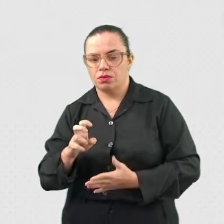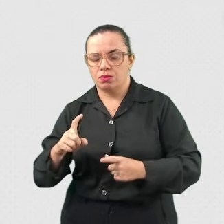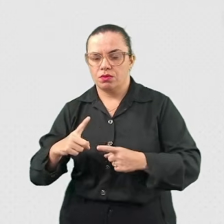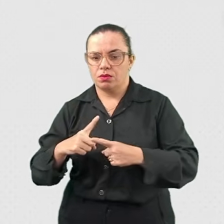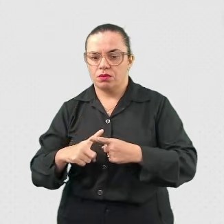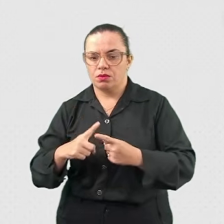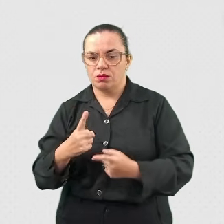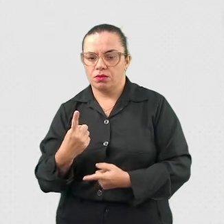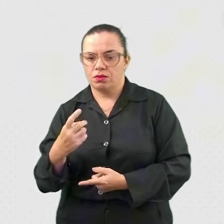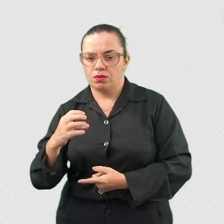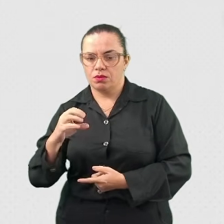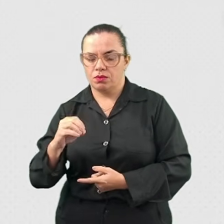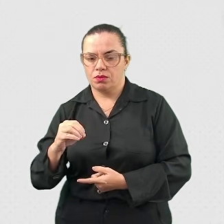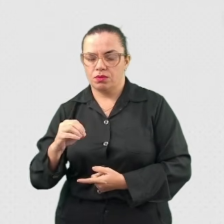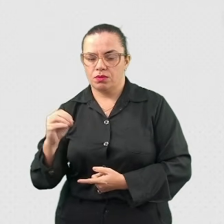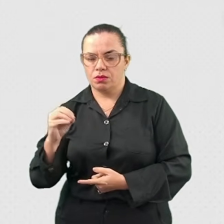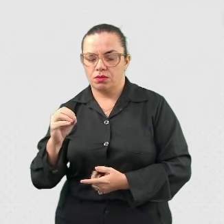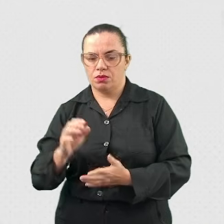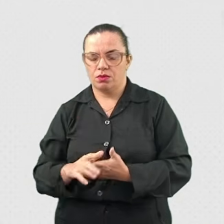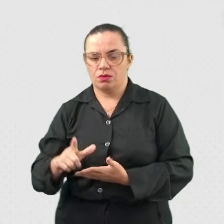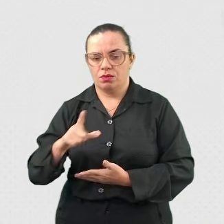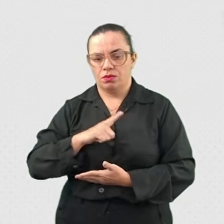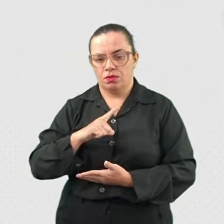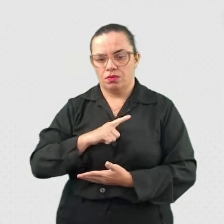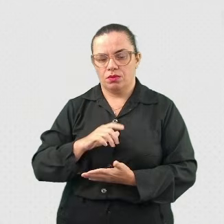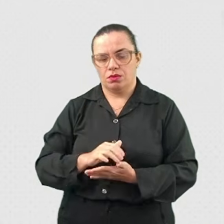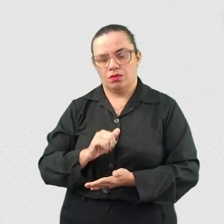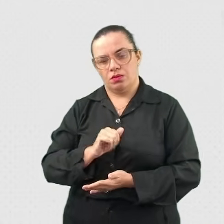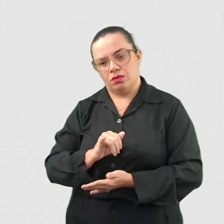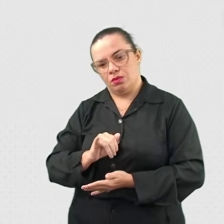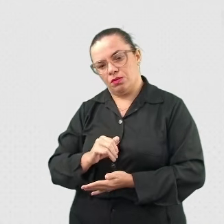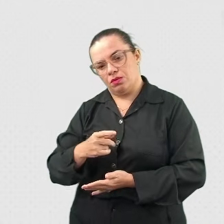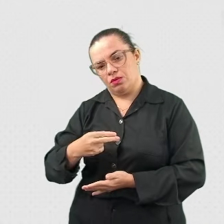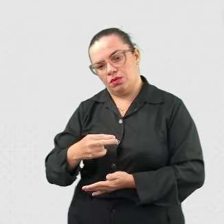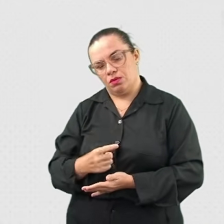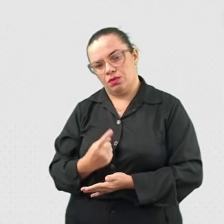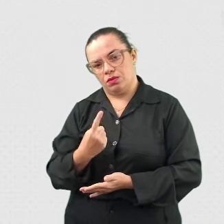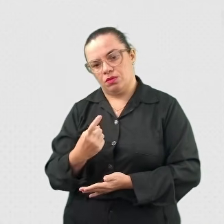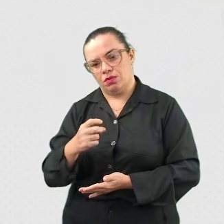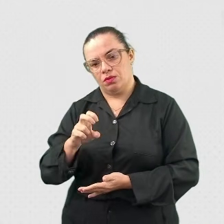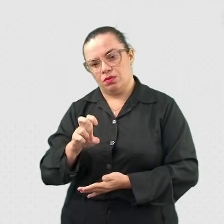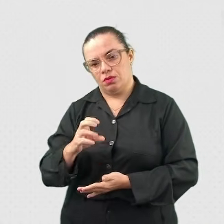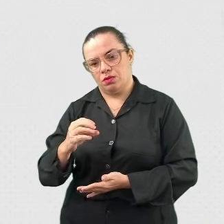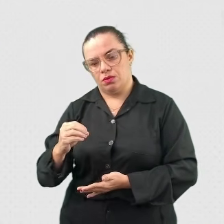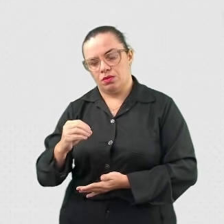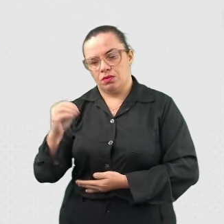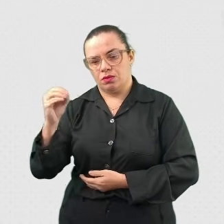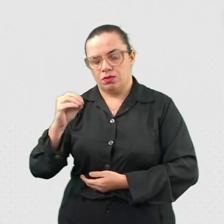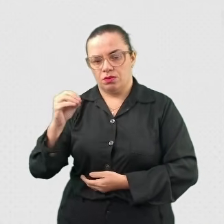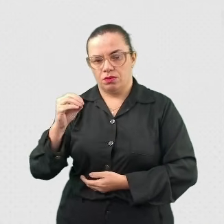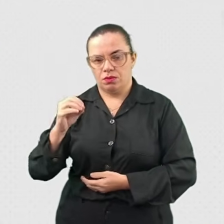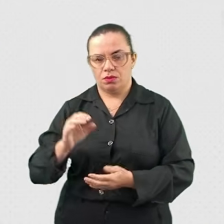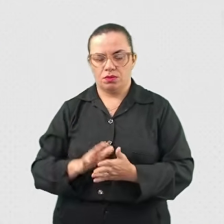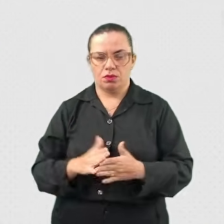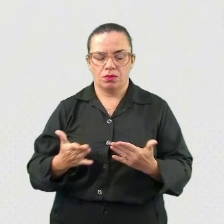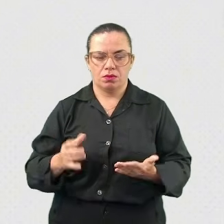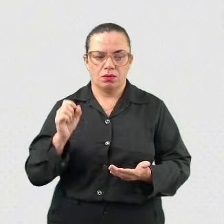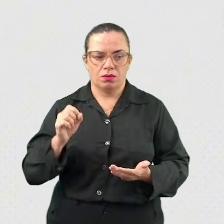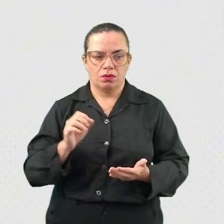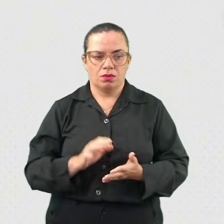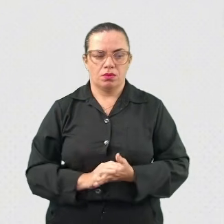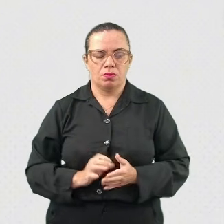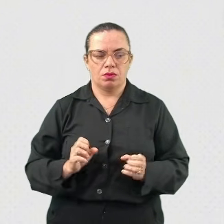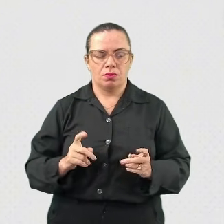ó. Teremos, então, que o ângulo interno é igual a 150 graus.